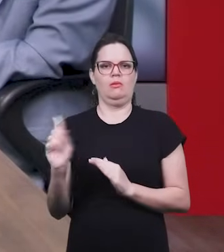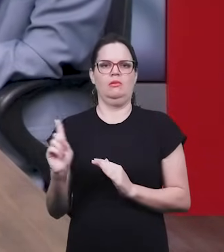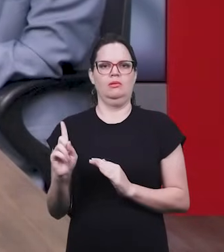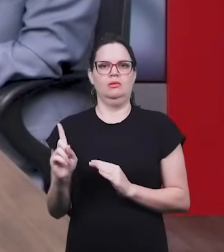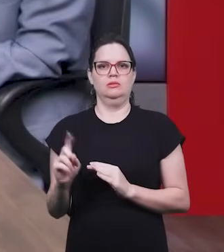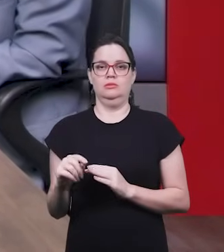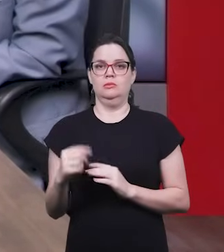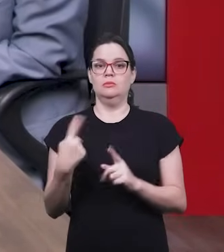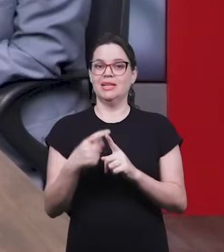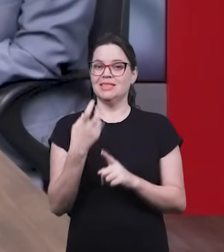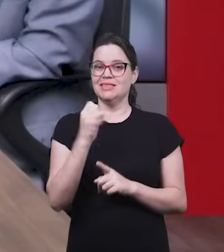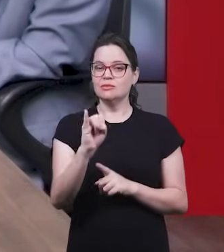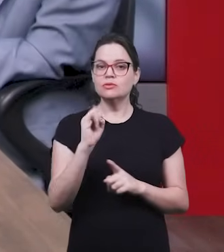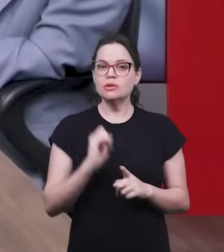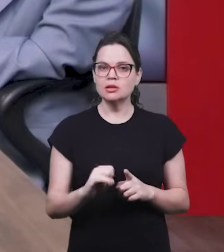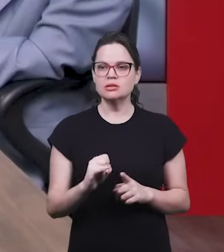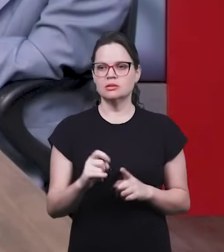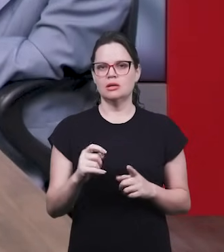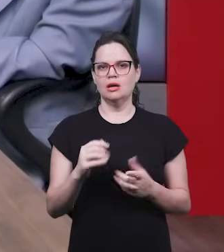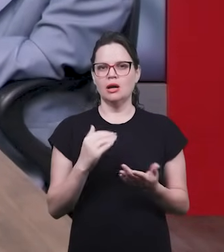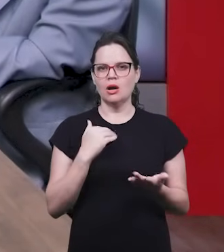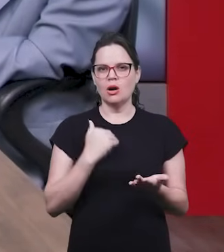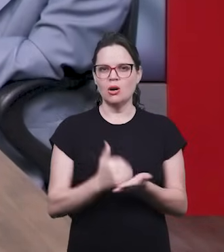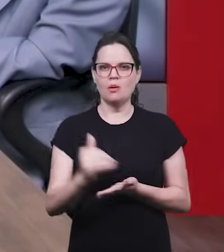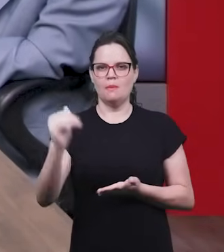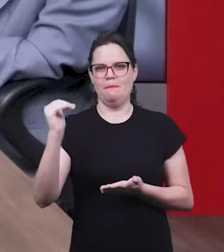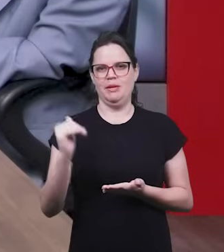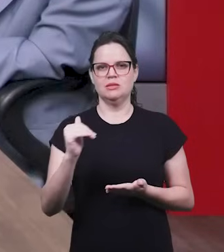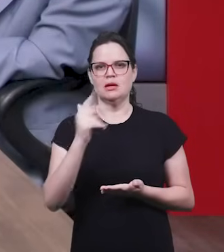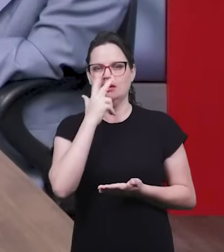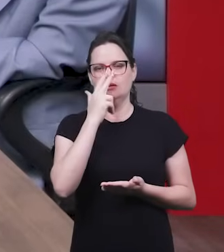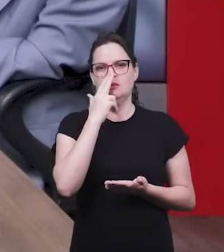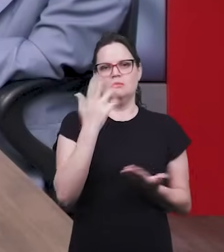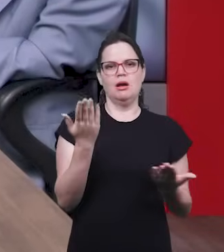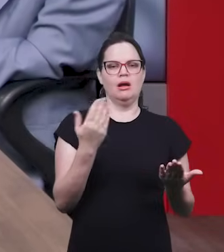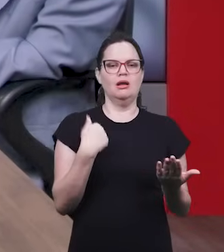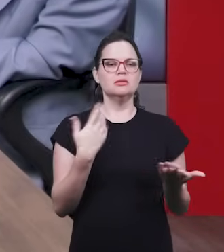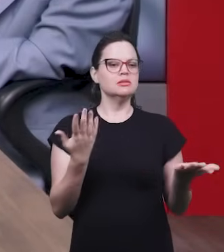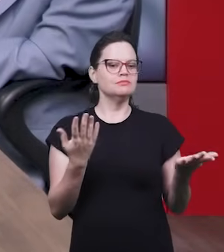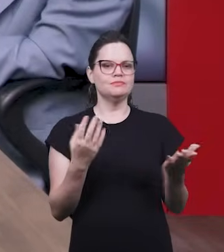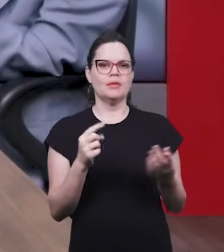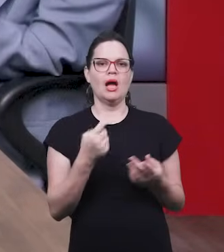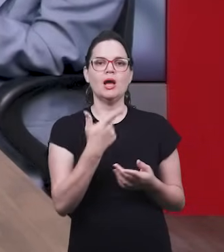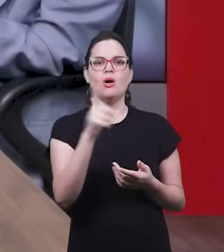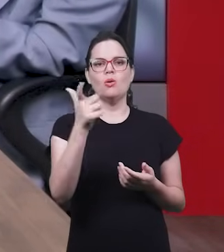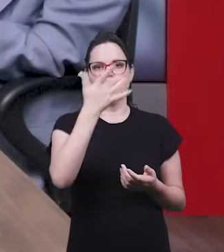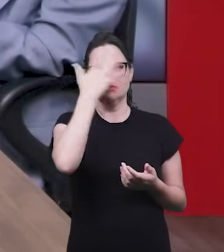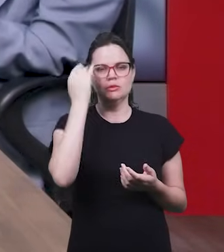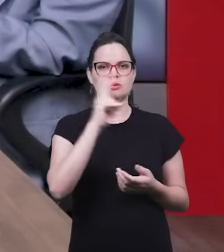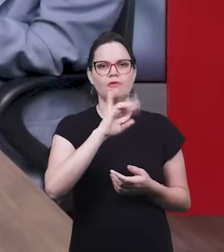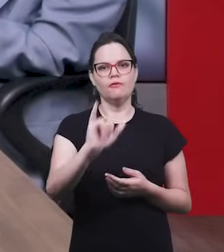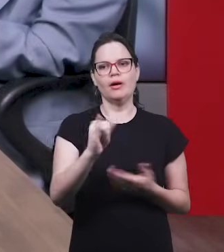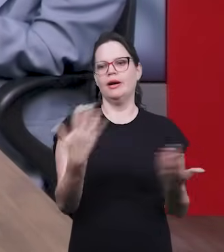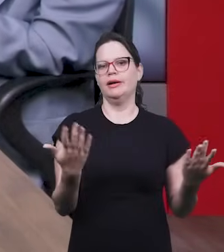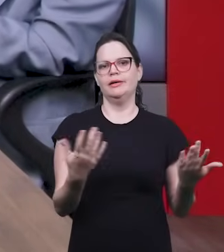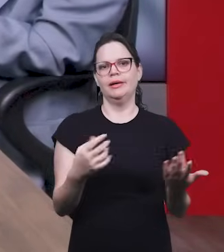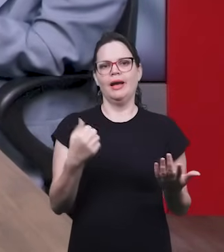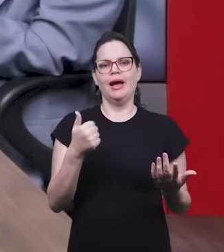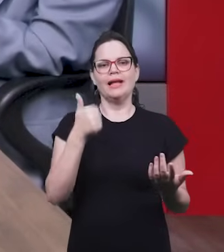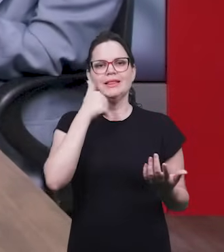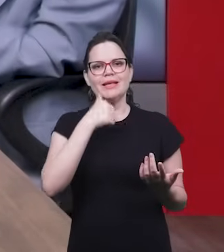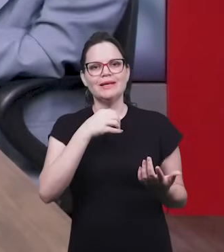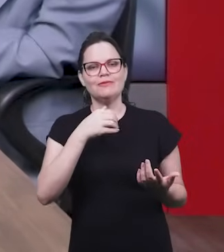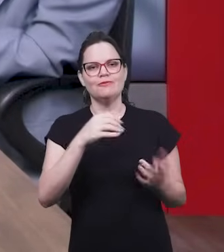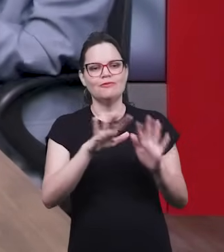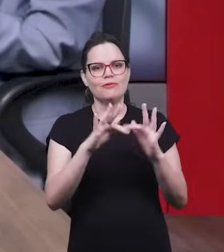Se você bobear, o parente toma conta e, não, e vou dizer, destrói tudo. Acaba tudo. É filho, é tio, é